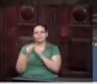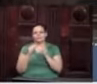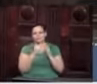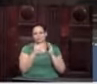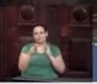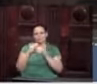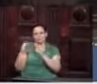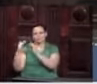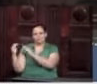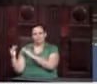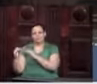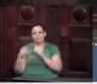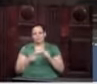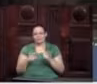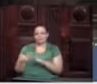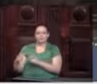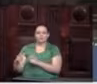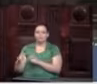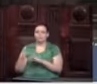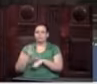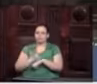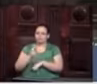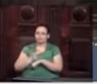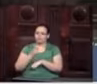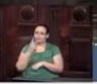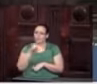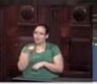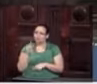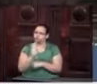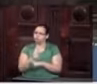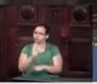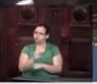o Estado diz que está tentando proteger.